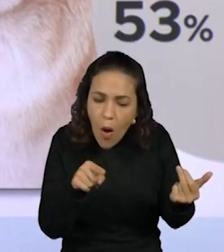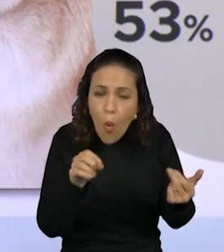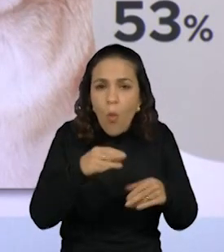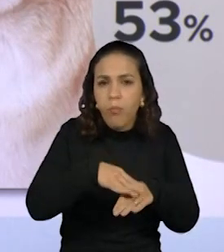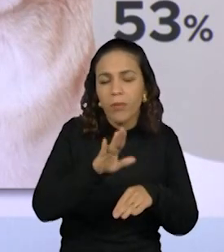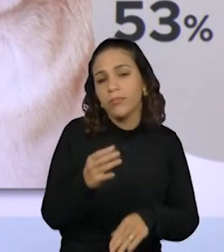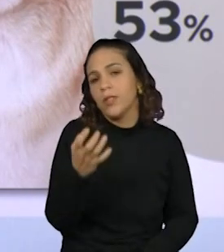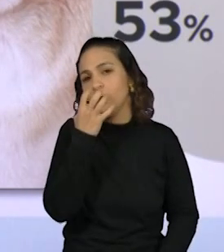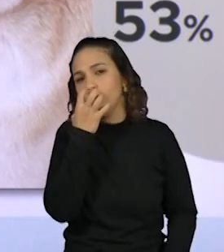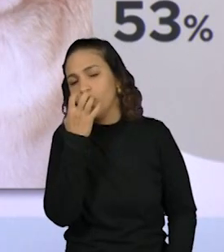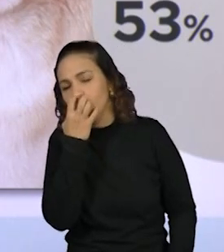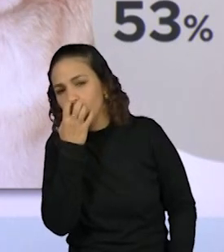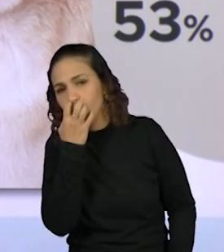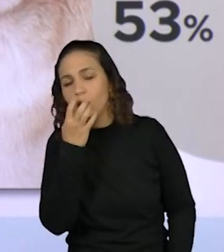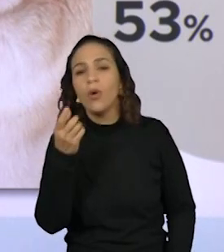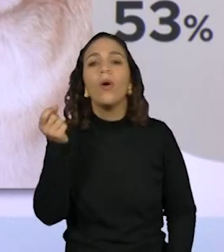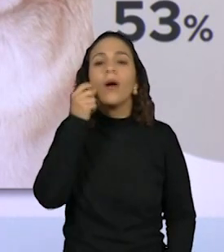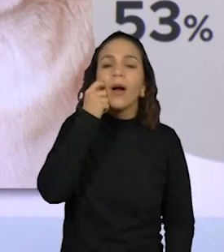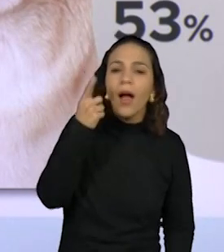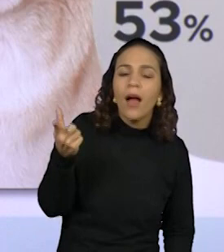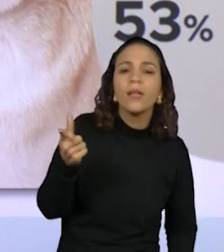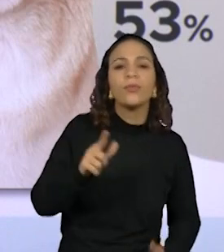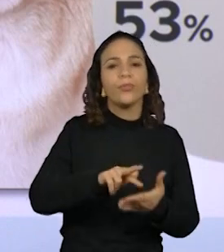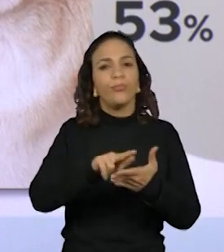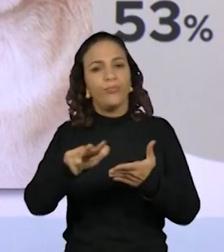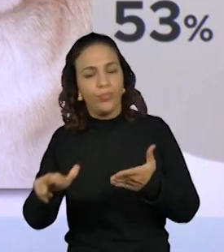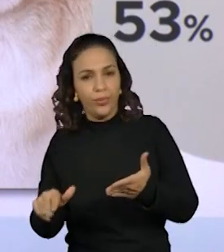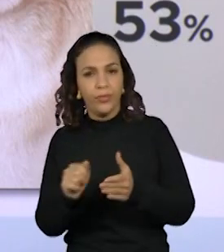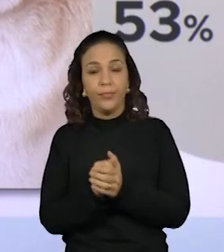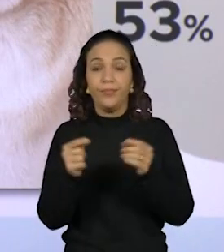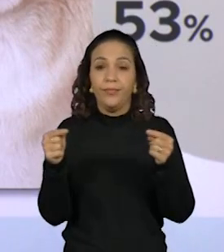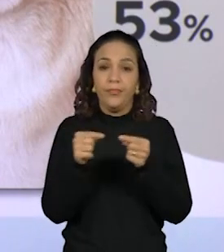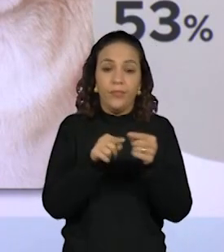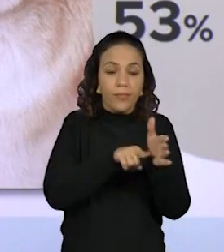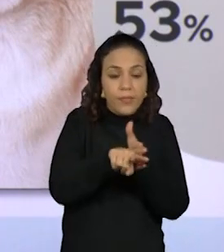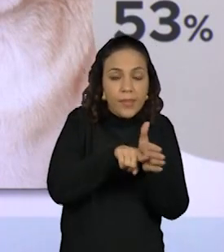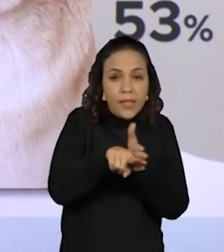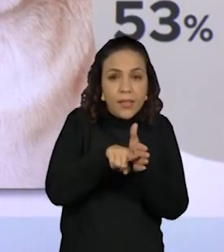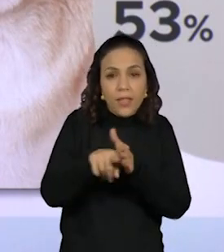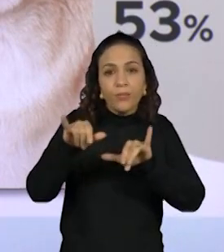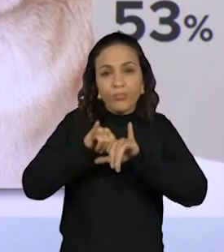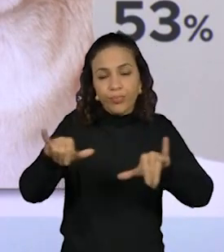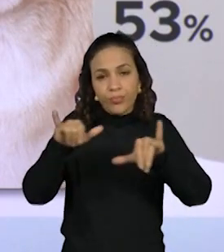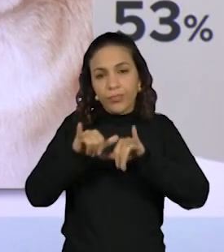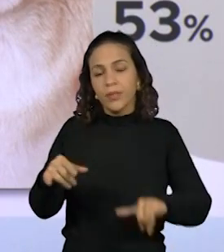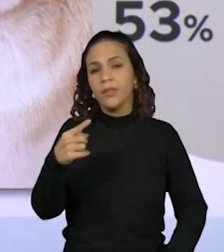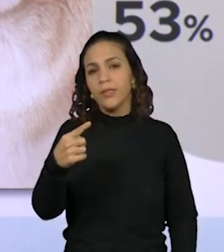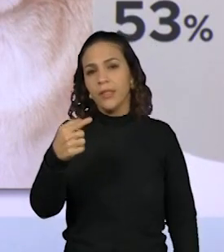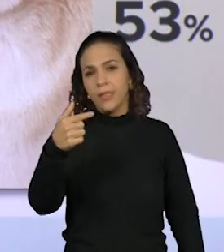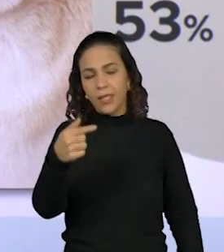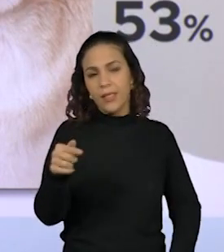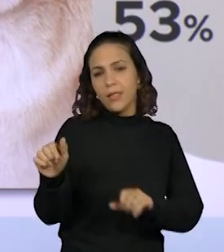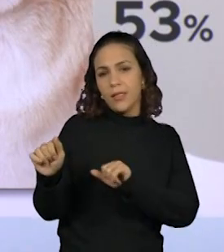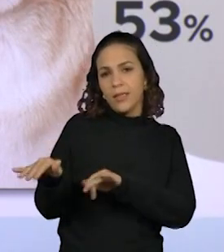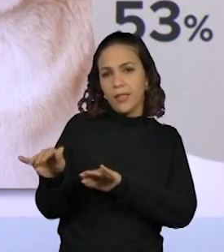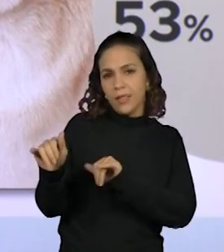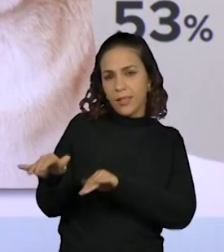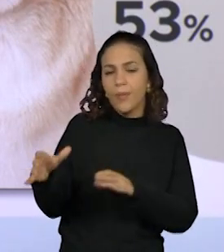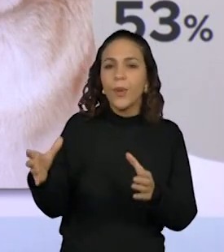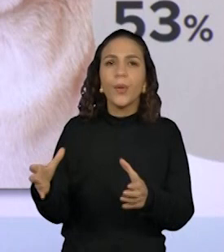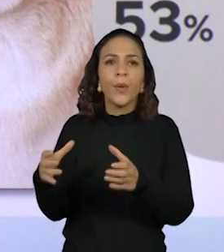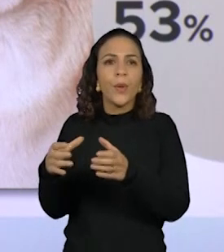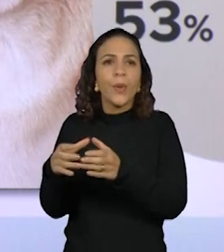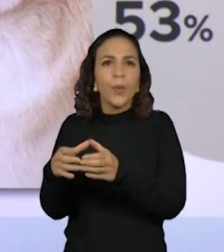cão, gato ou outros. Segundo pesquisa divulgada em 17 de setembro pela Comissão de